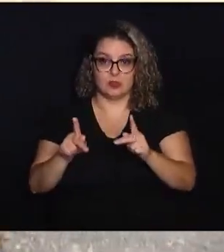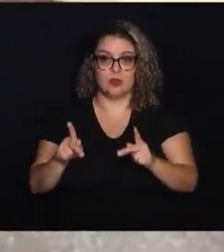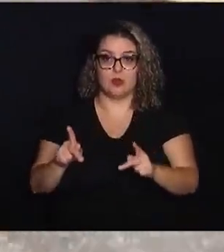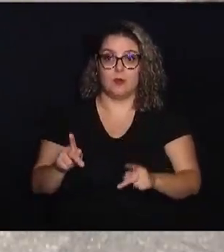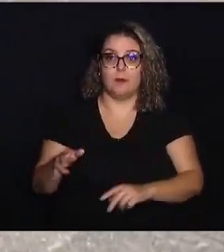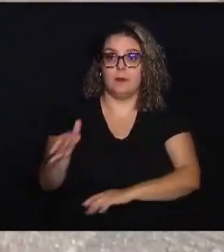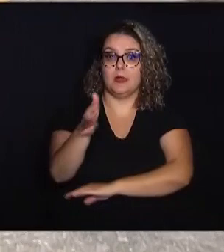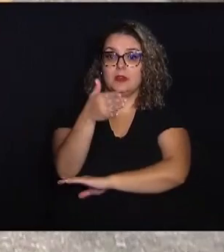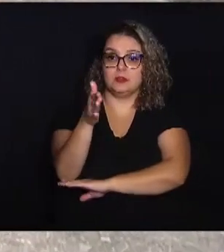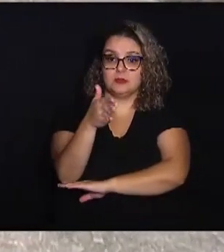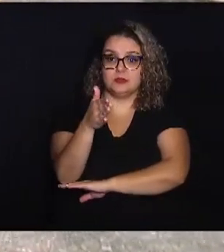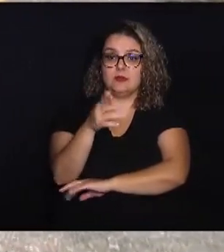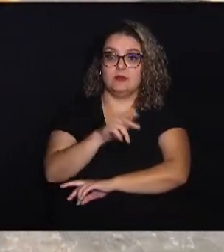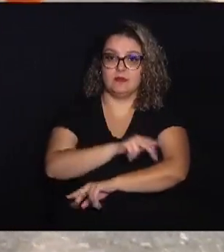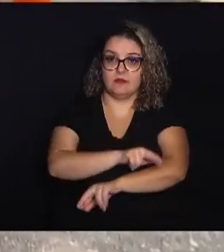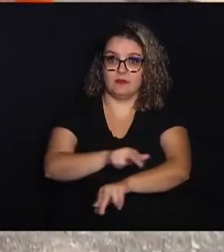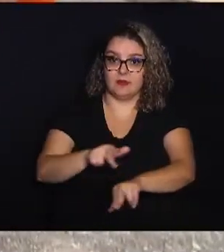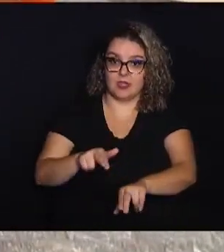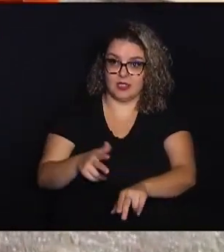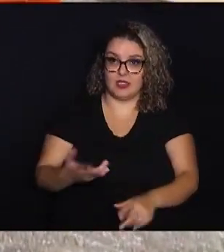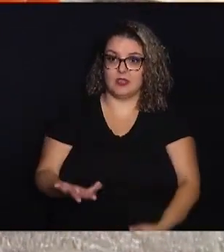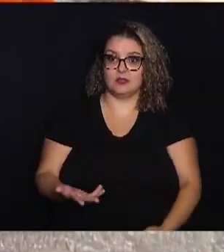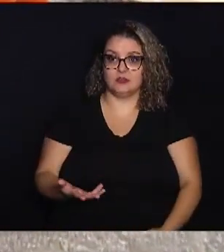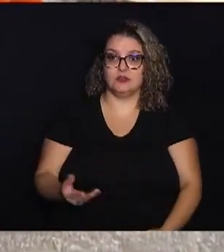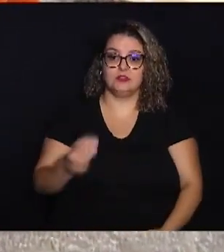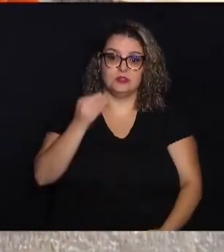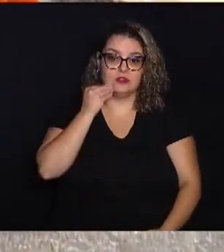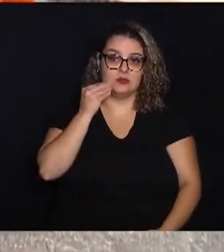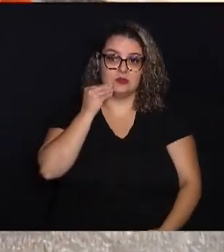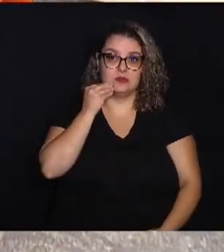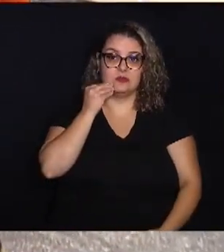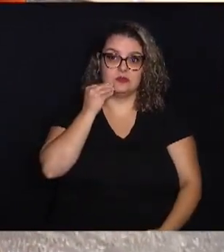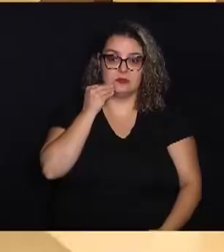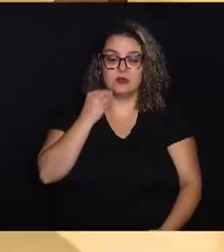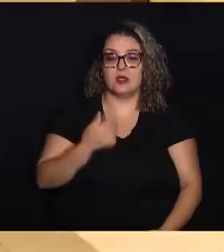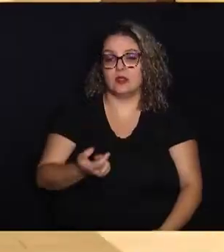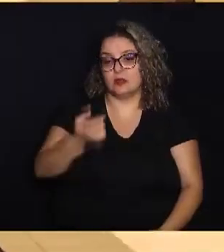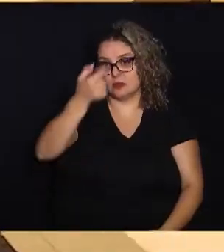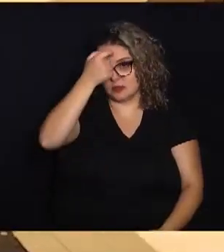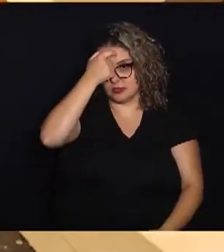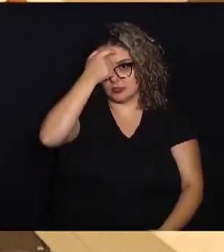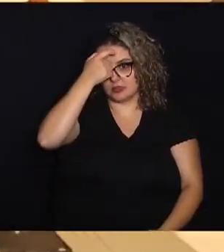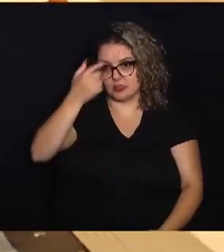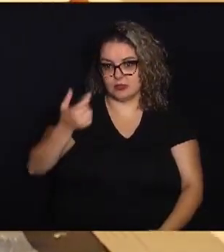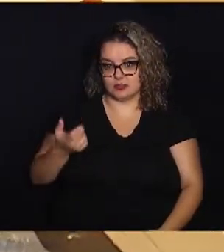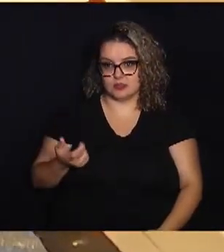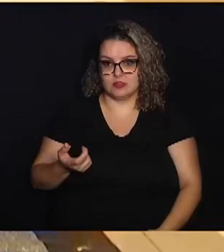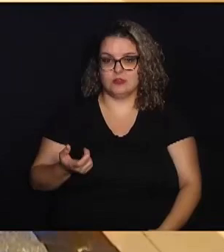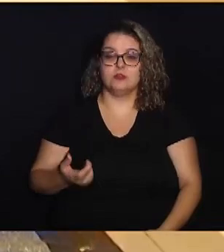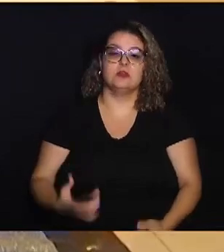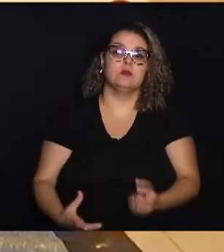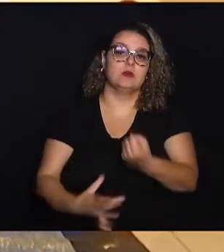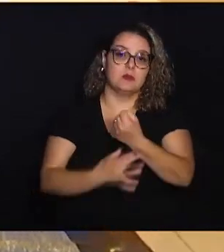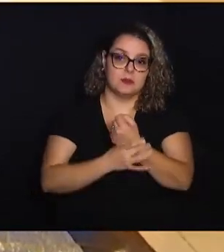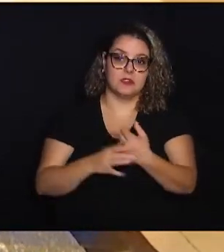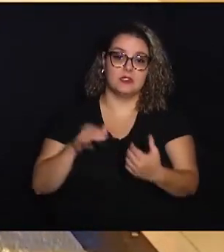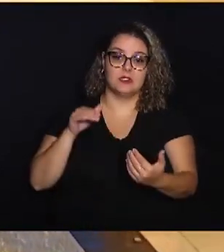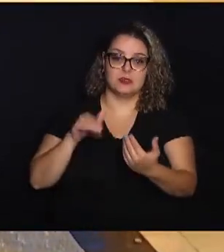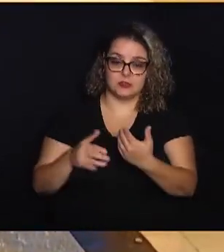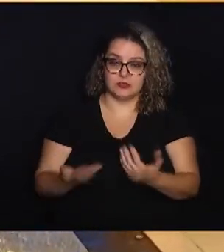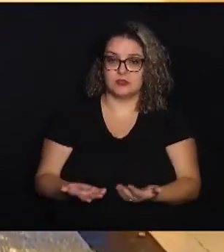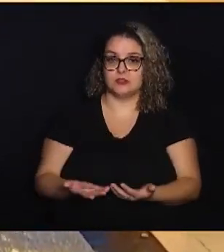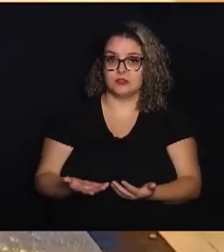uma série de testes gratuitos para conscientizar a população sobre mobilidade segura e, com isso,